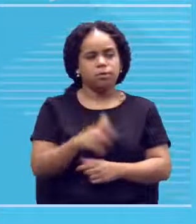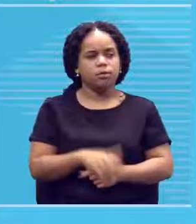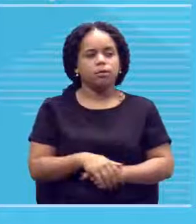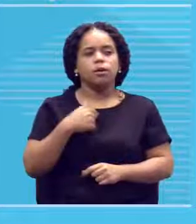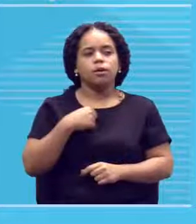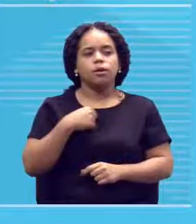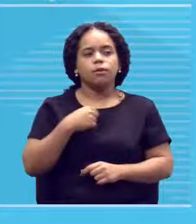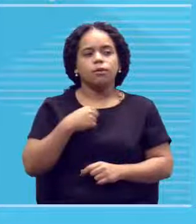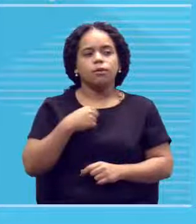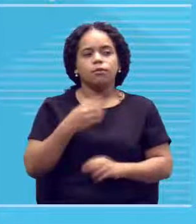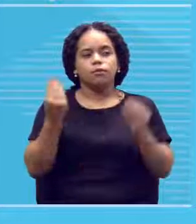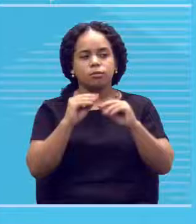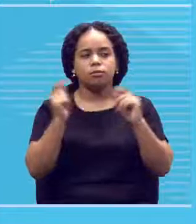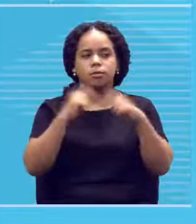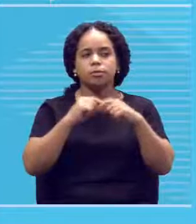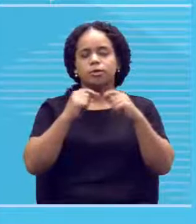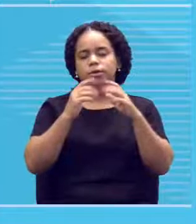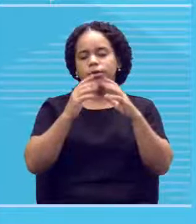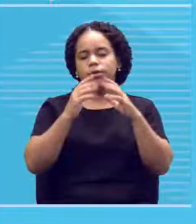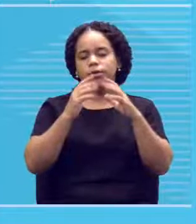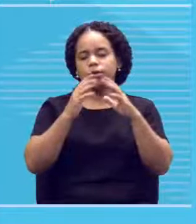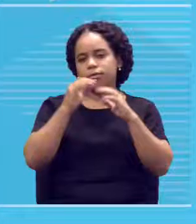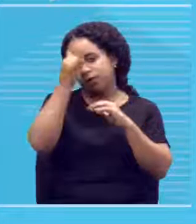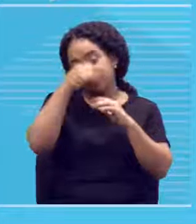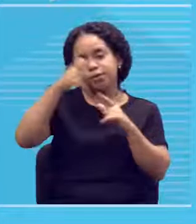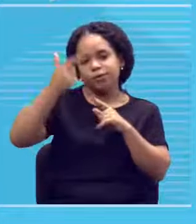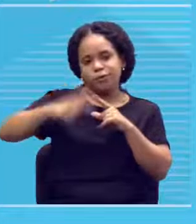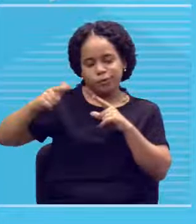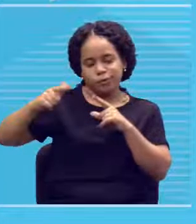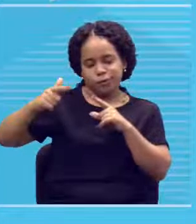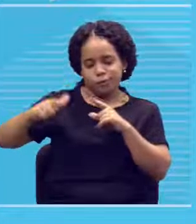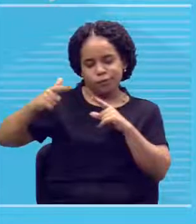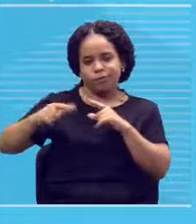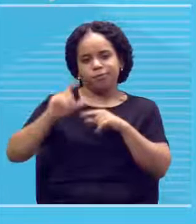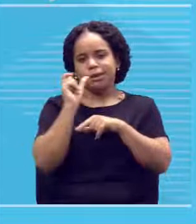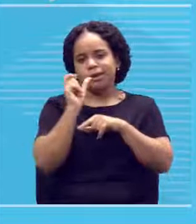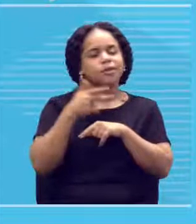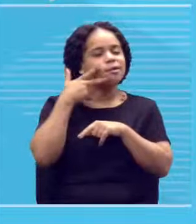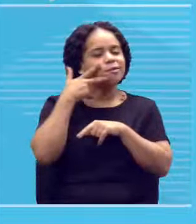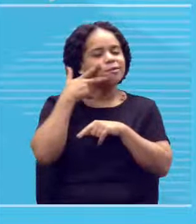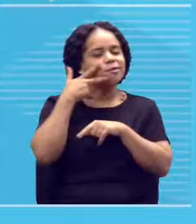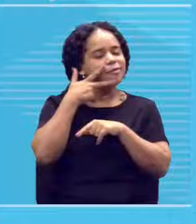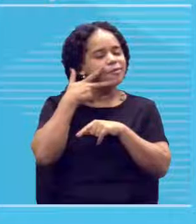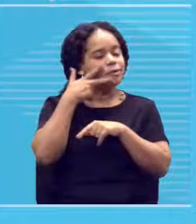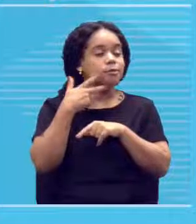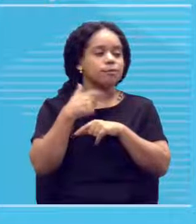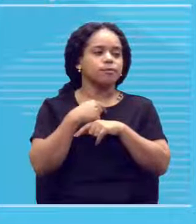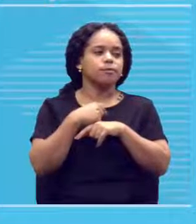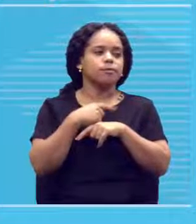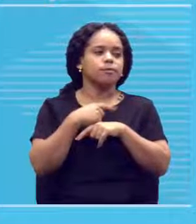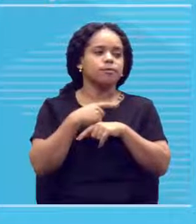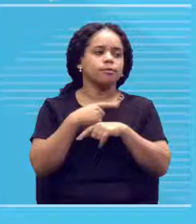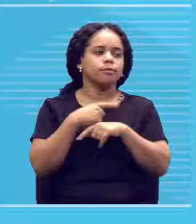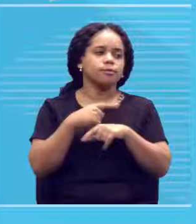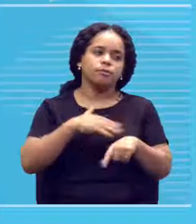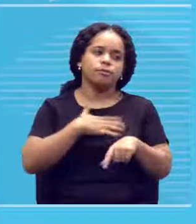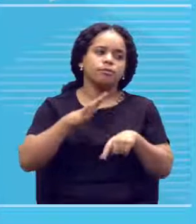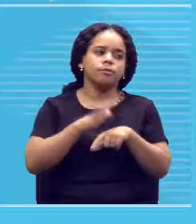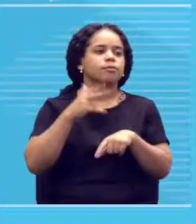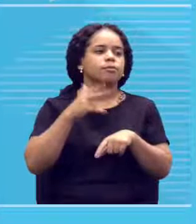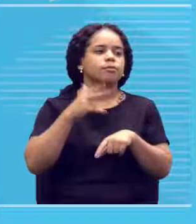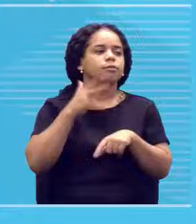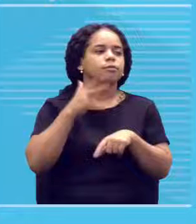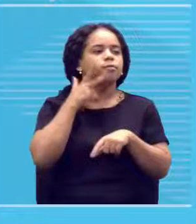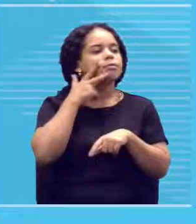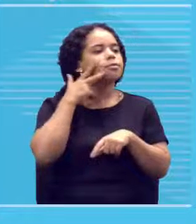para você não repetir vinho Prosecco você coloca bebida a grande preferência pelo vídeo para o